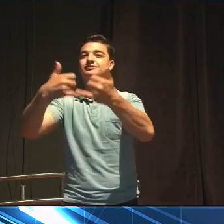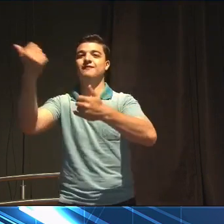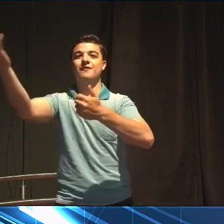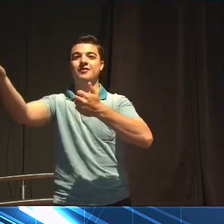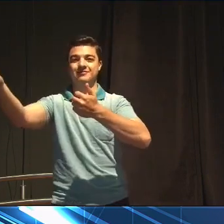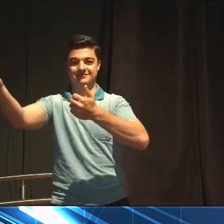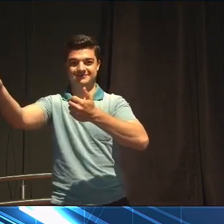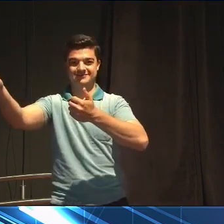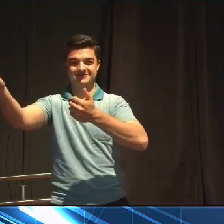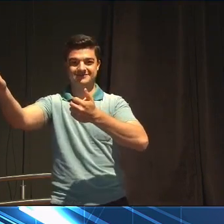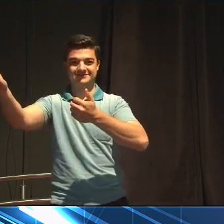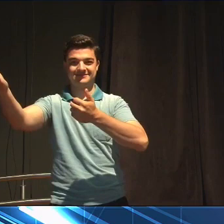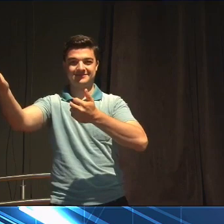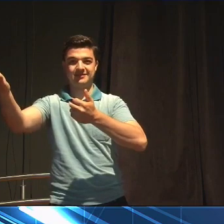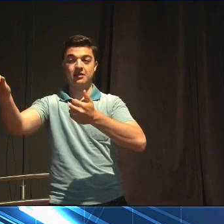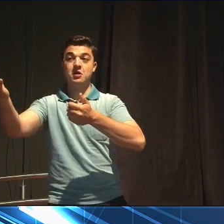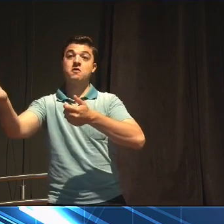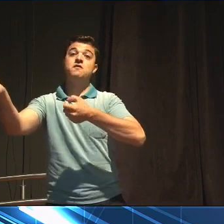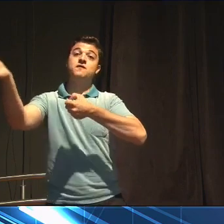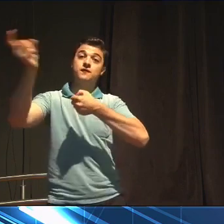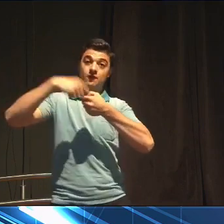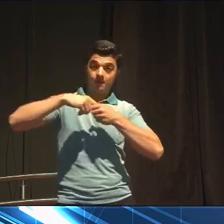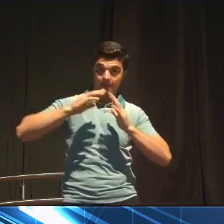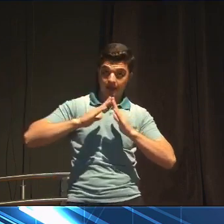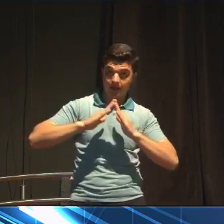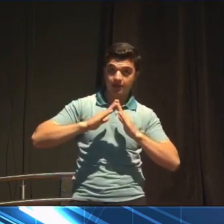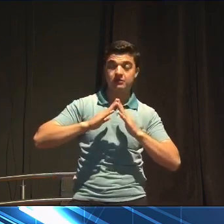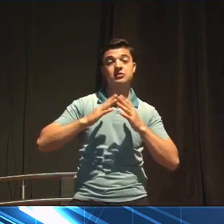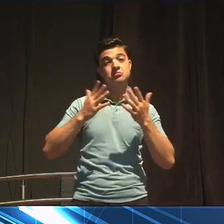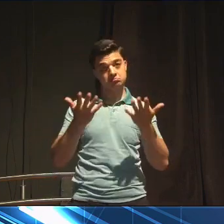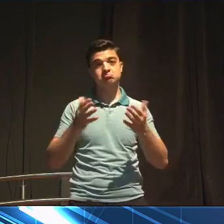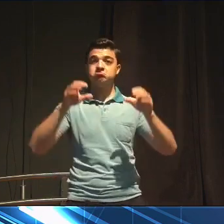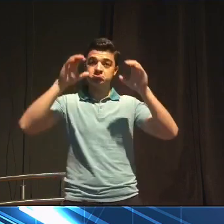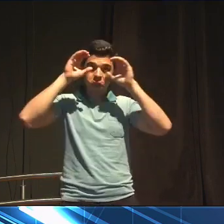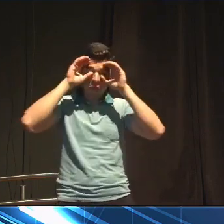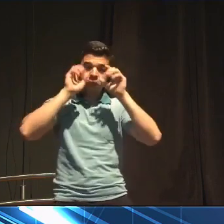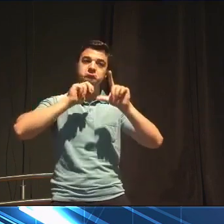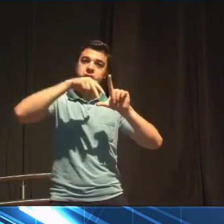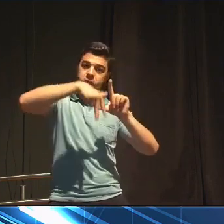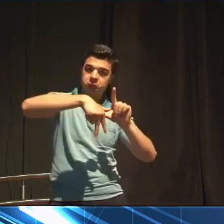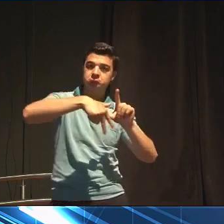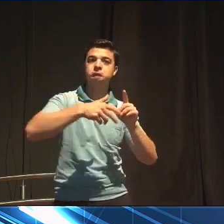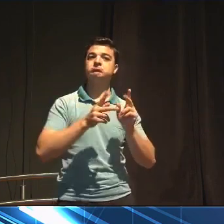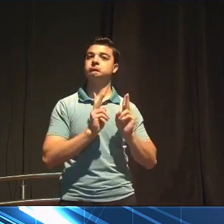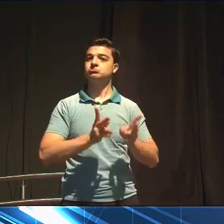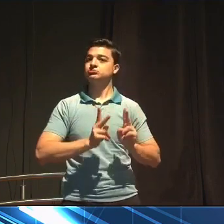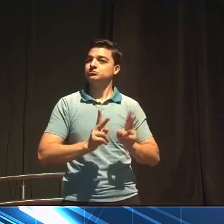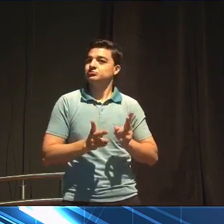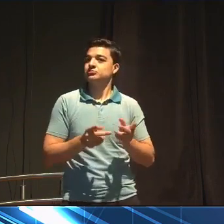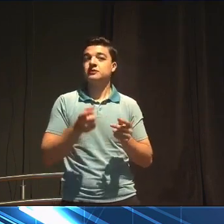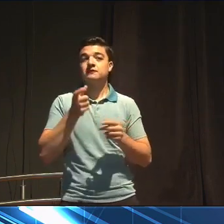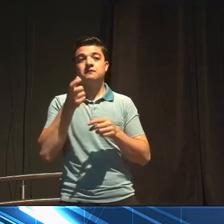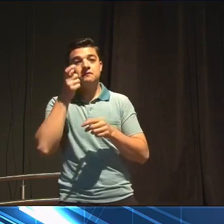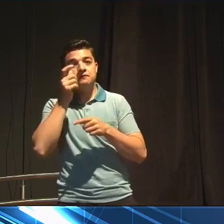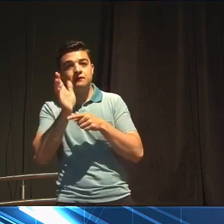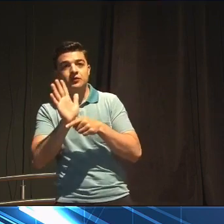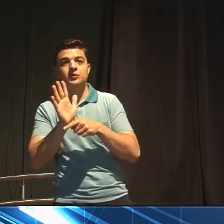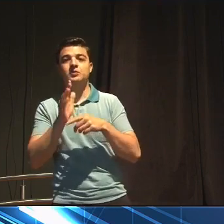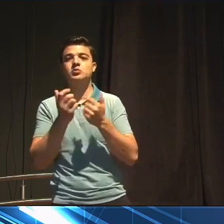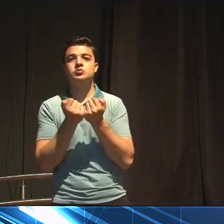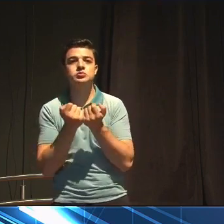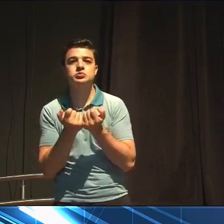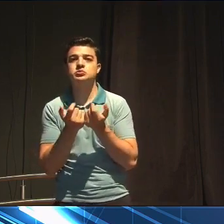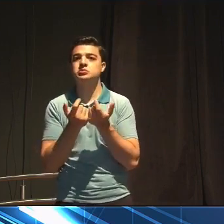casa, eles ainda vão jogar uma partida online, vão assistir um vídeo no metaverso, no Fortnite, vão ver clipe, vão se